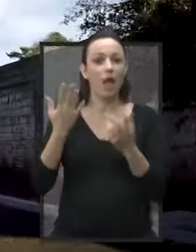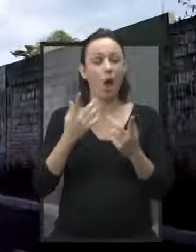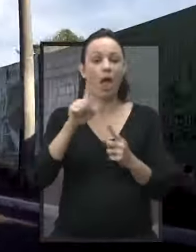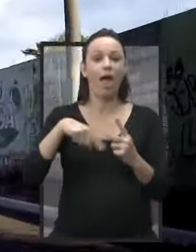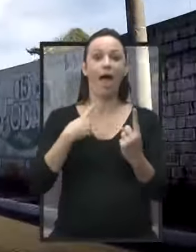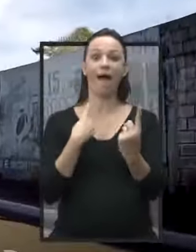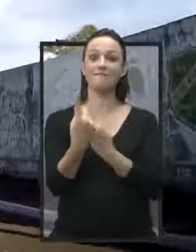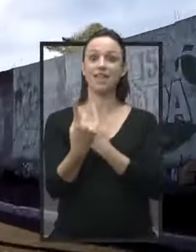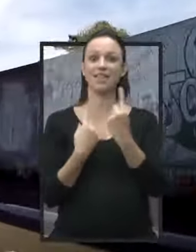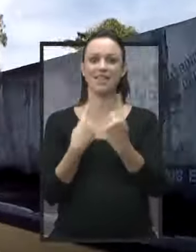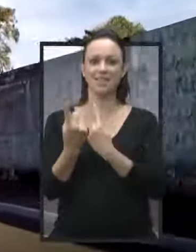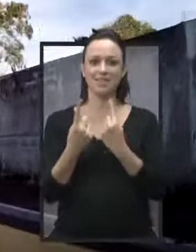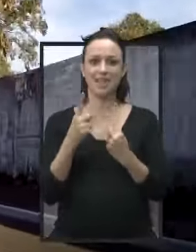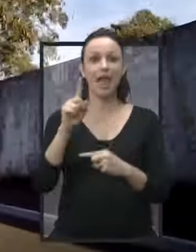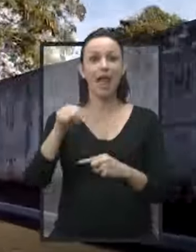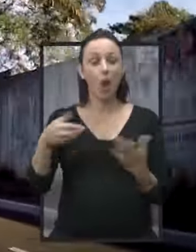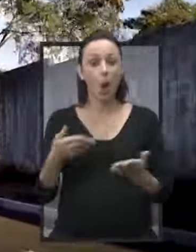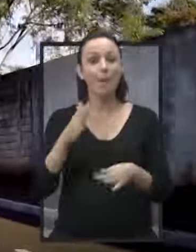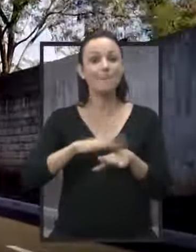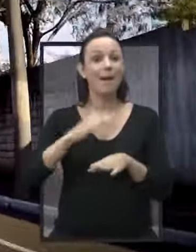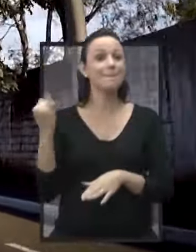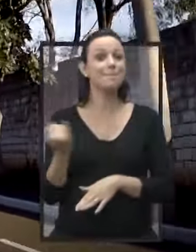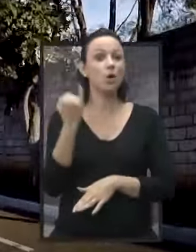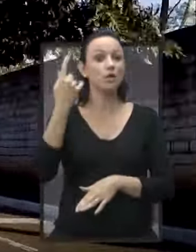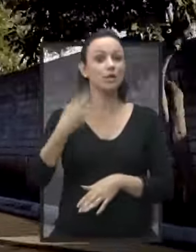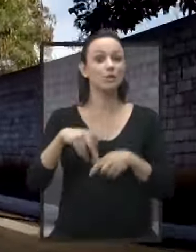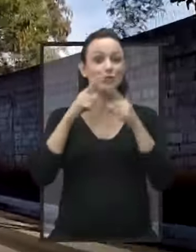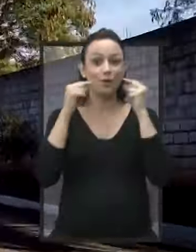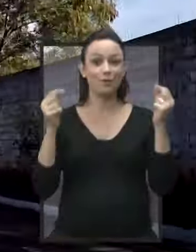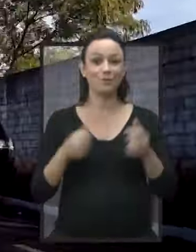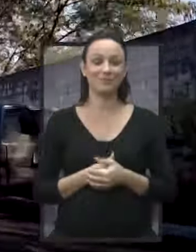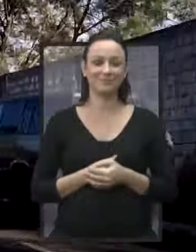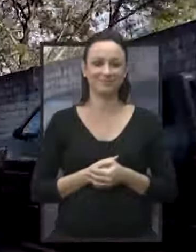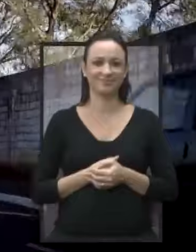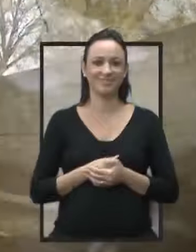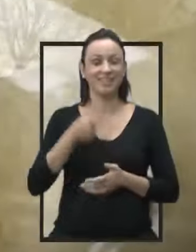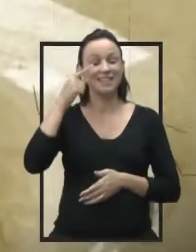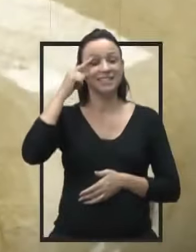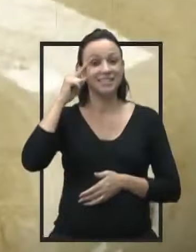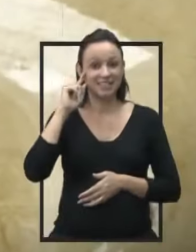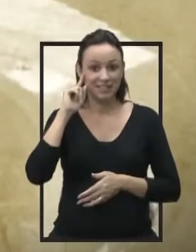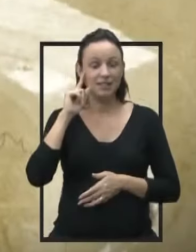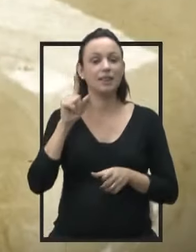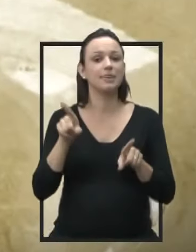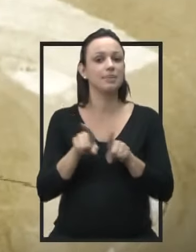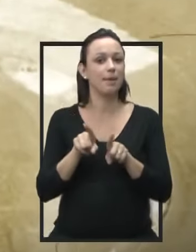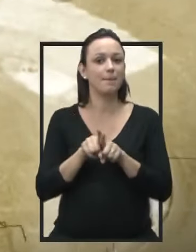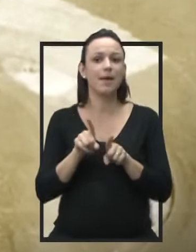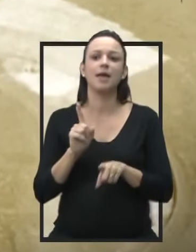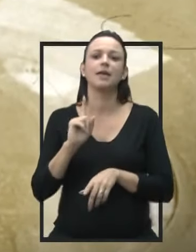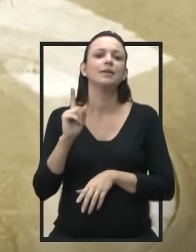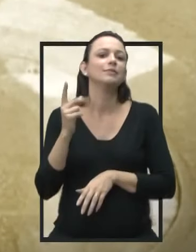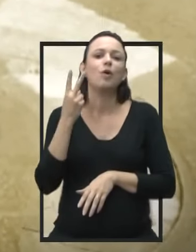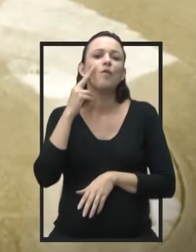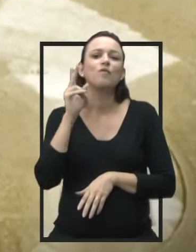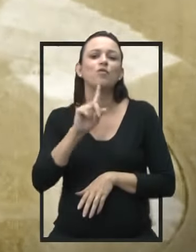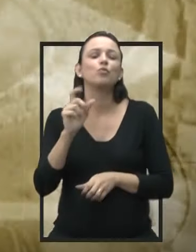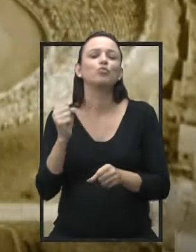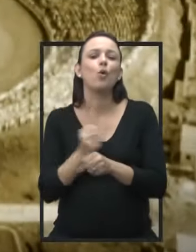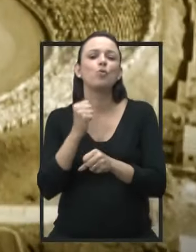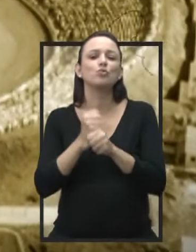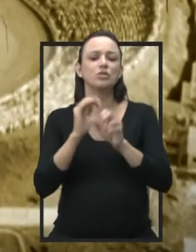tornou avenida e hoje é uma das mais importantes da cidade. Zezinho Magalhães também não viveu para ver